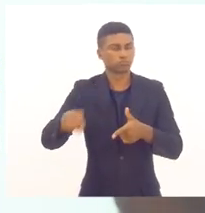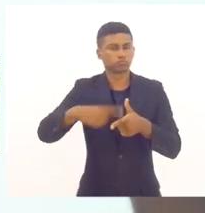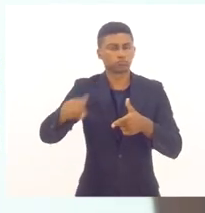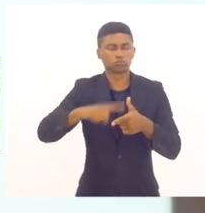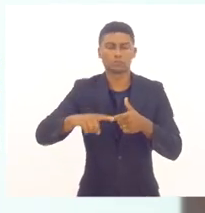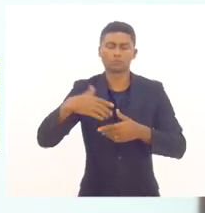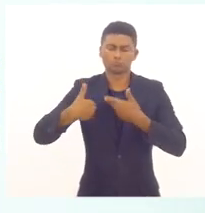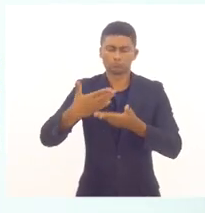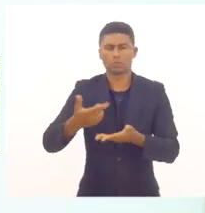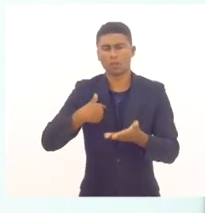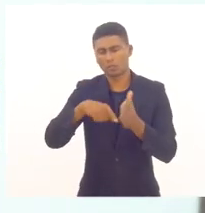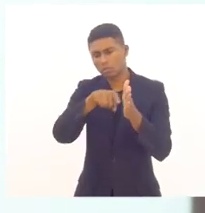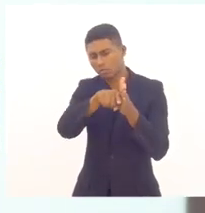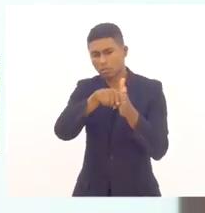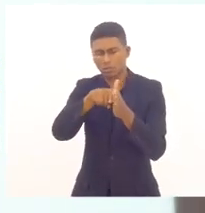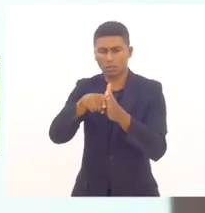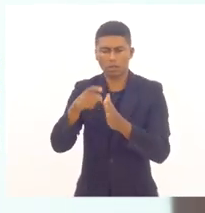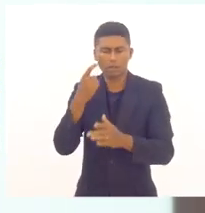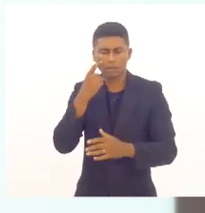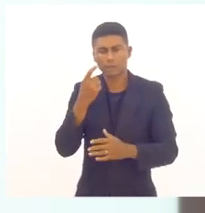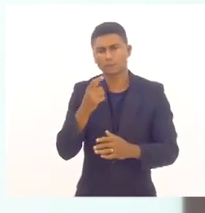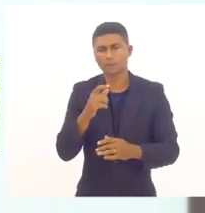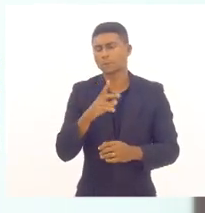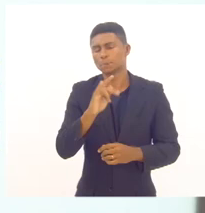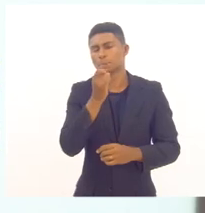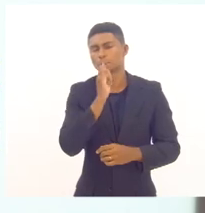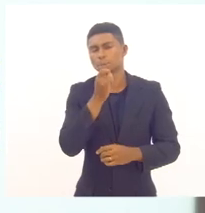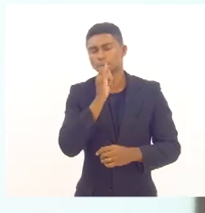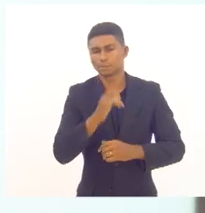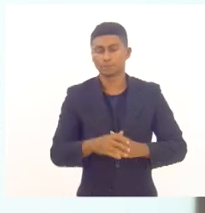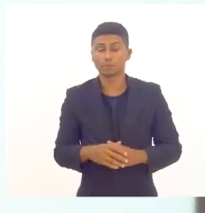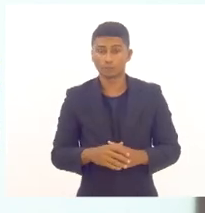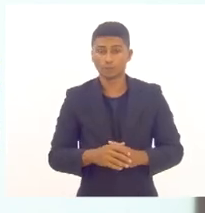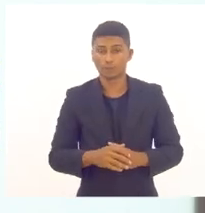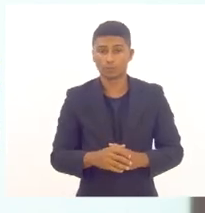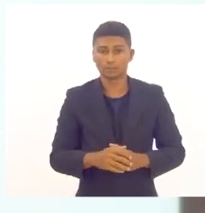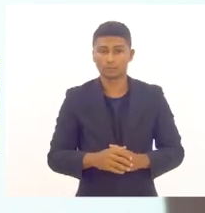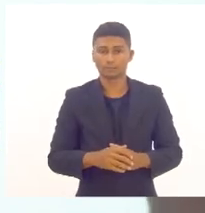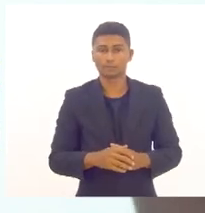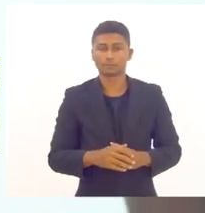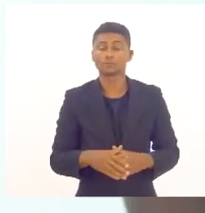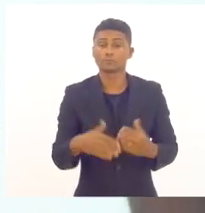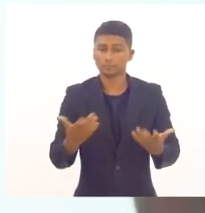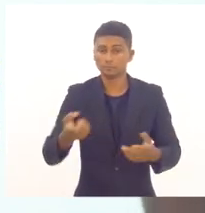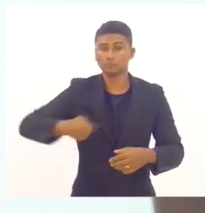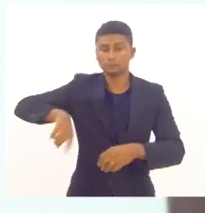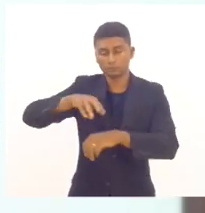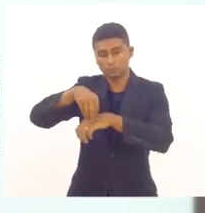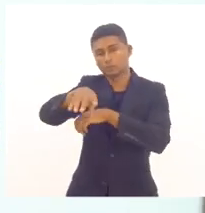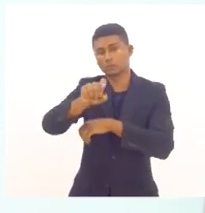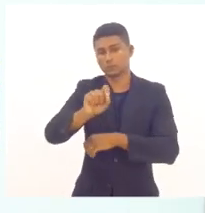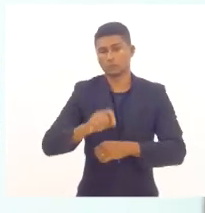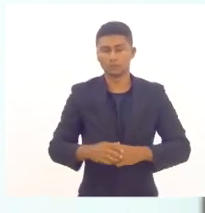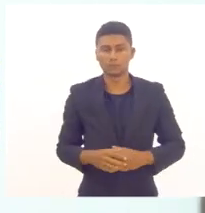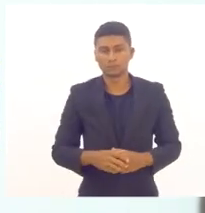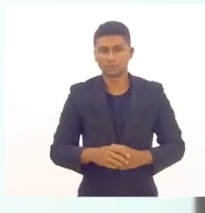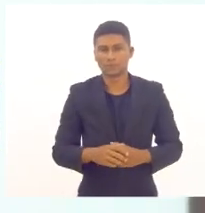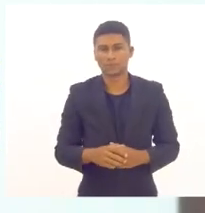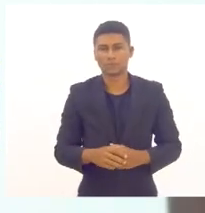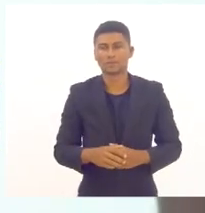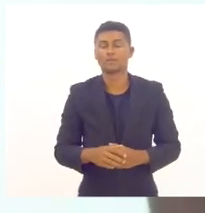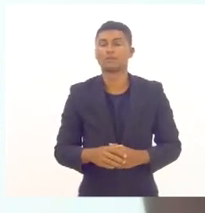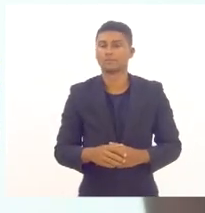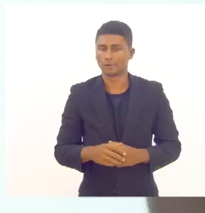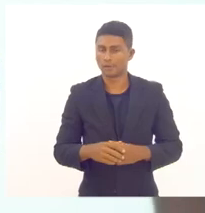aos fatos. Então, por exemplo, vamos lá, a gente sugere uma alteração que para nós